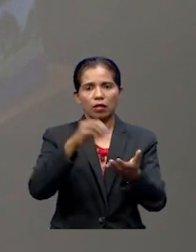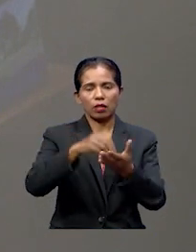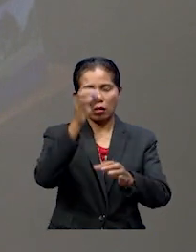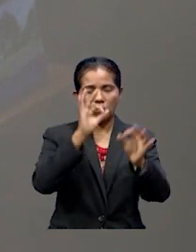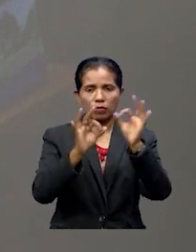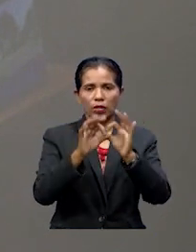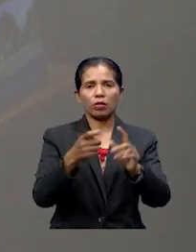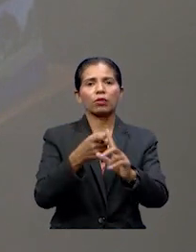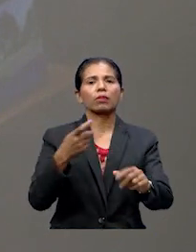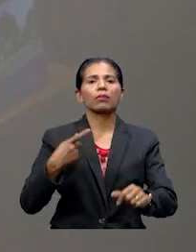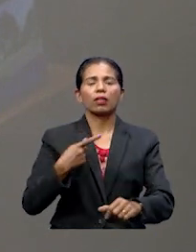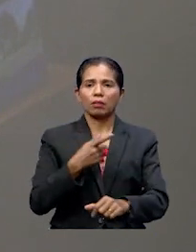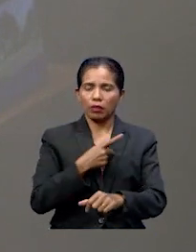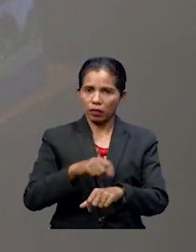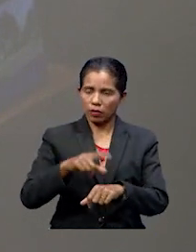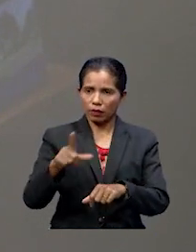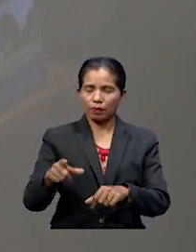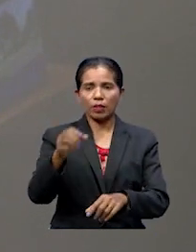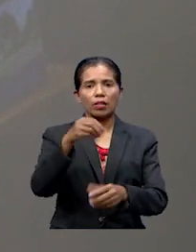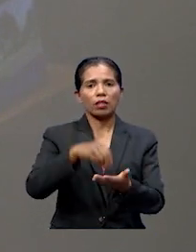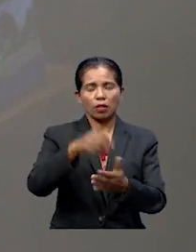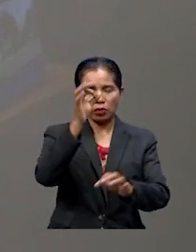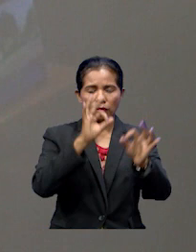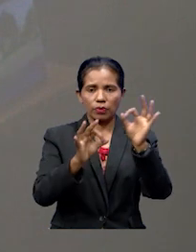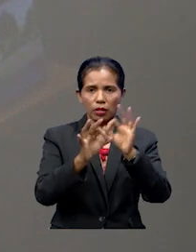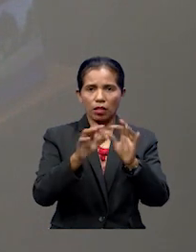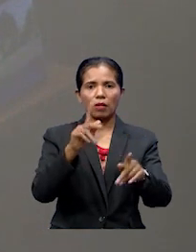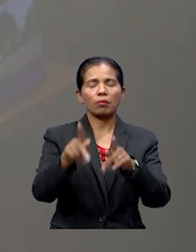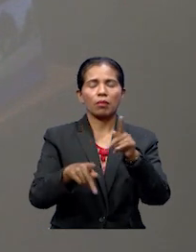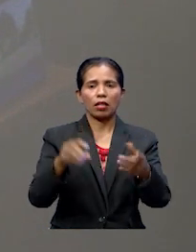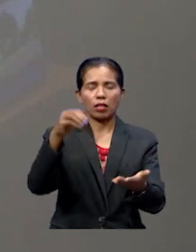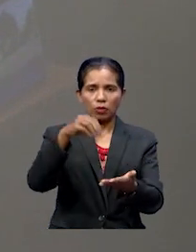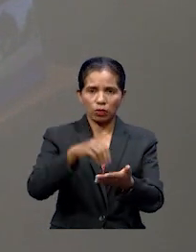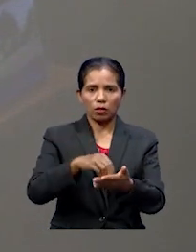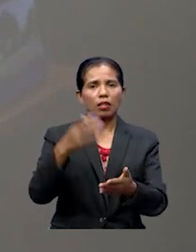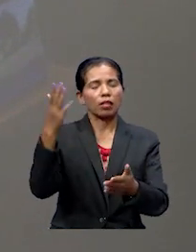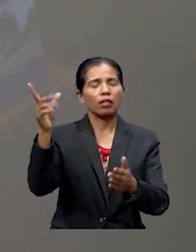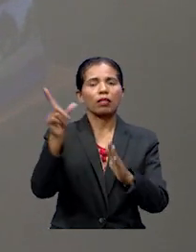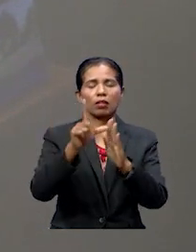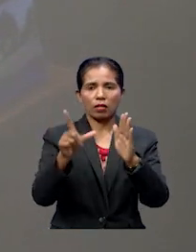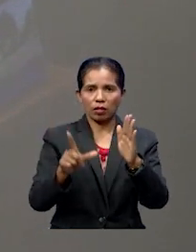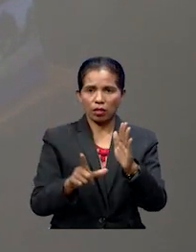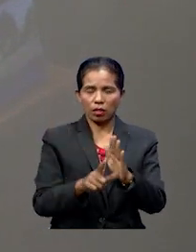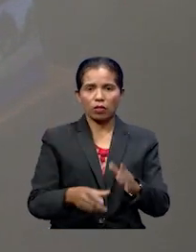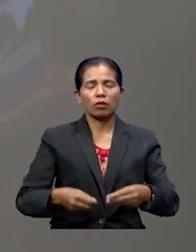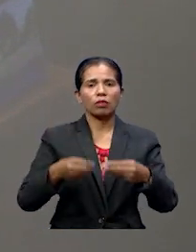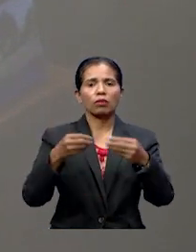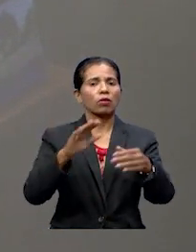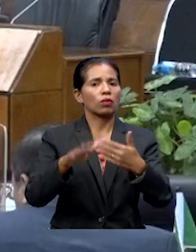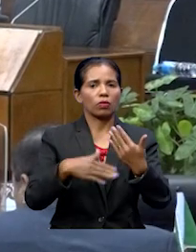Parlamento Nacional. Confiança ao povo não é a tudo na urna, mas prevalece interesse do